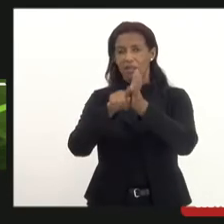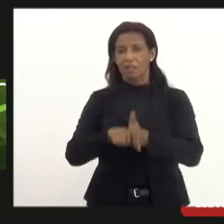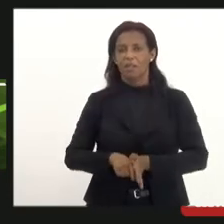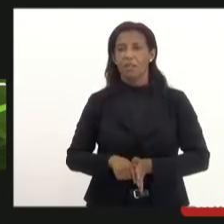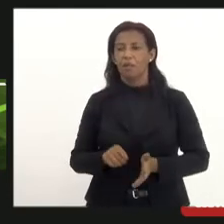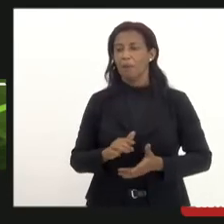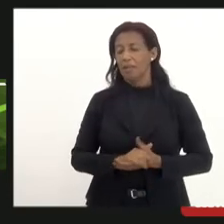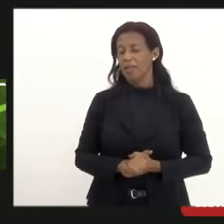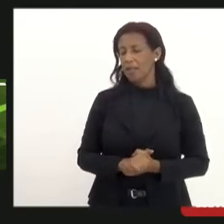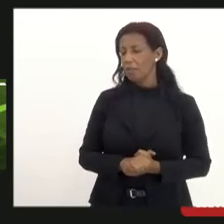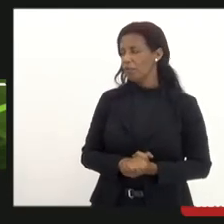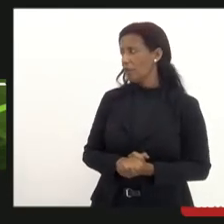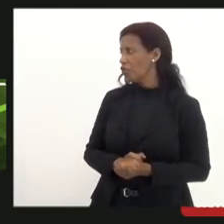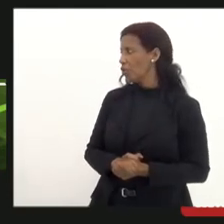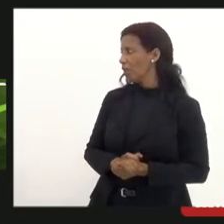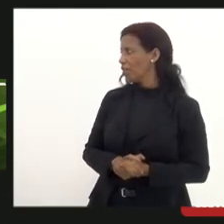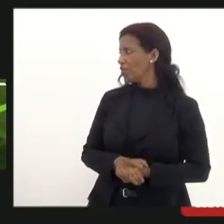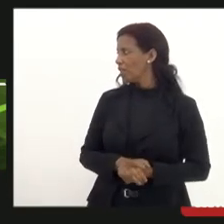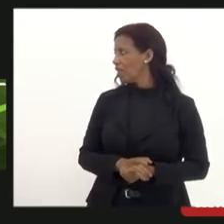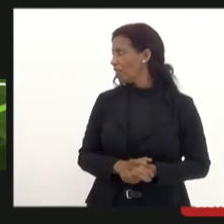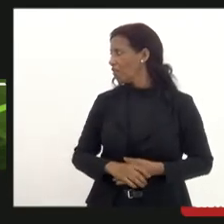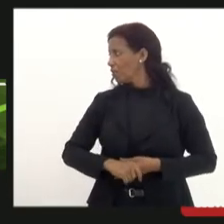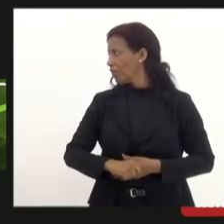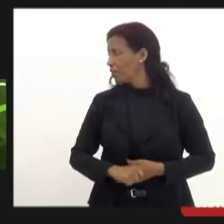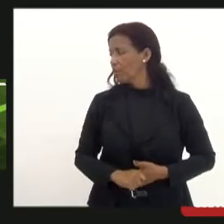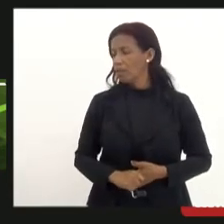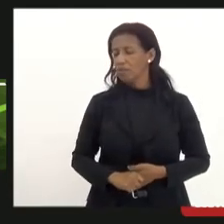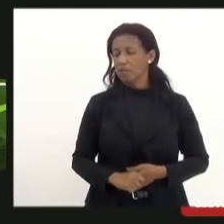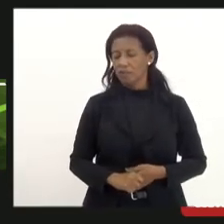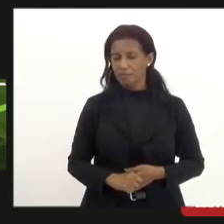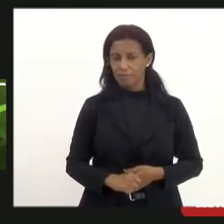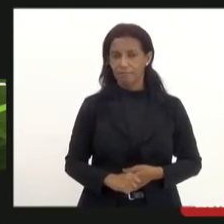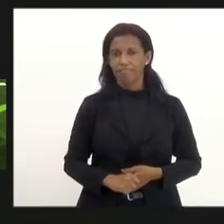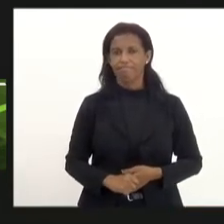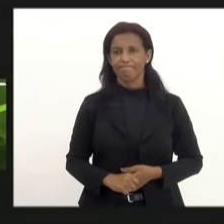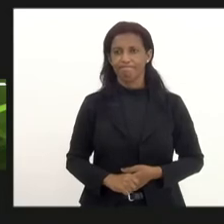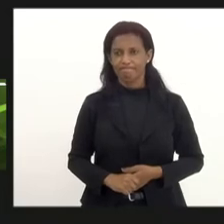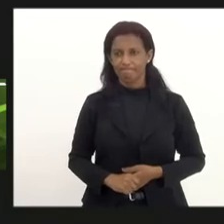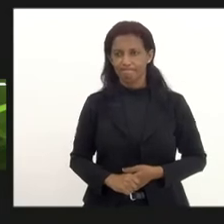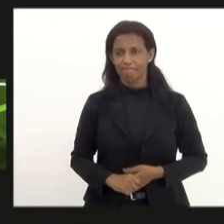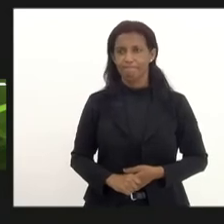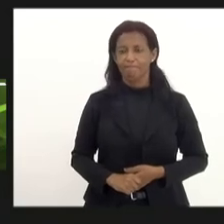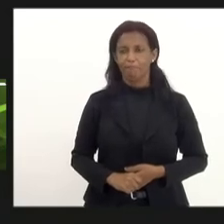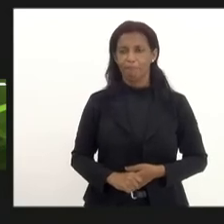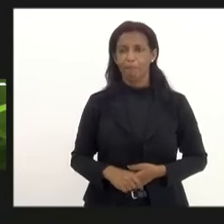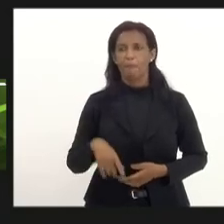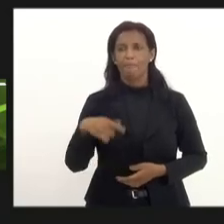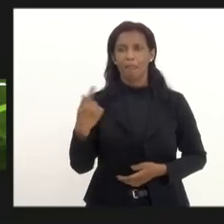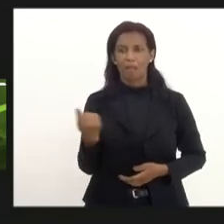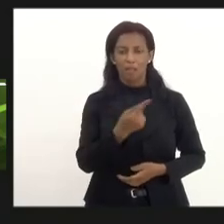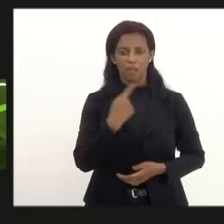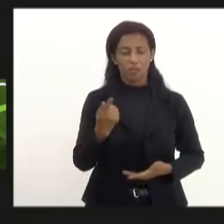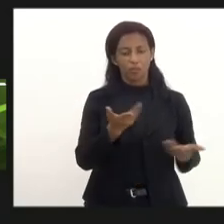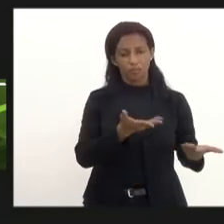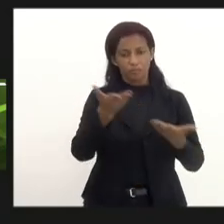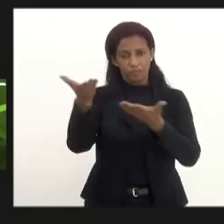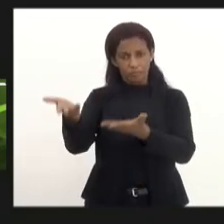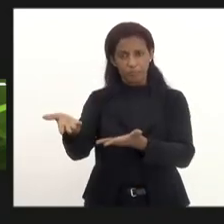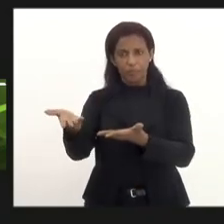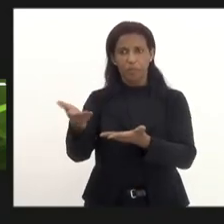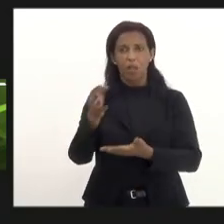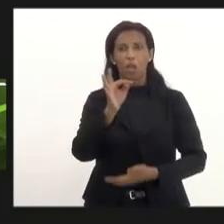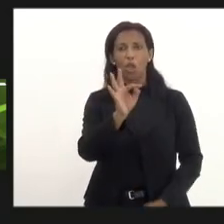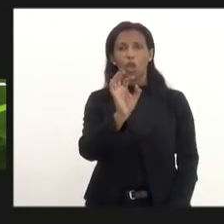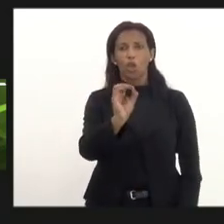essas informações que são importantes, né? Eu acho que agora a gente pode passar a palavra para a